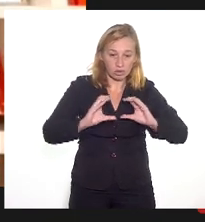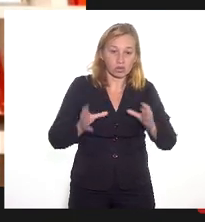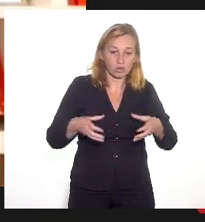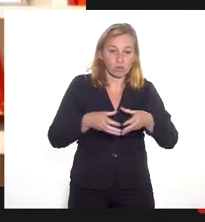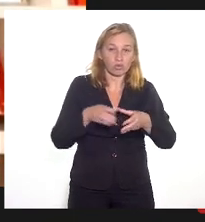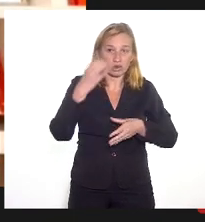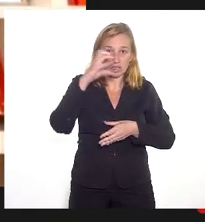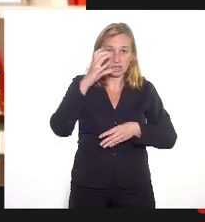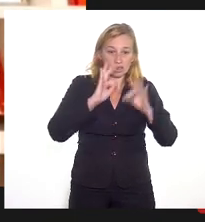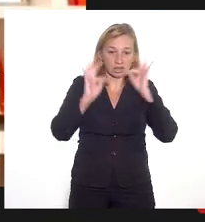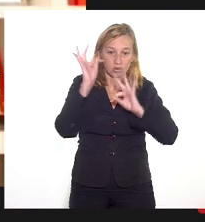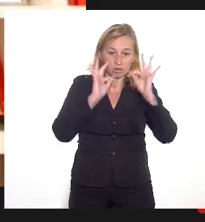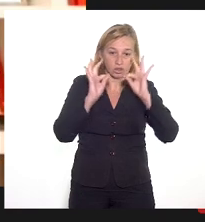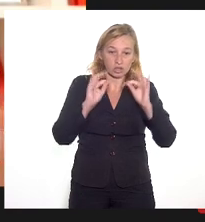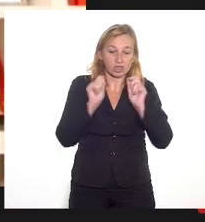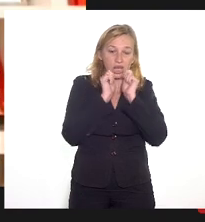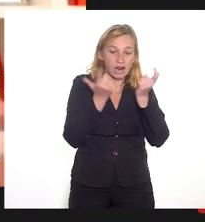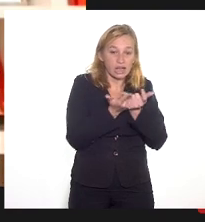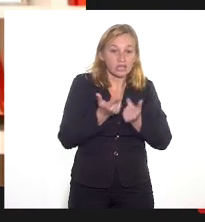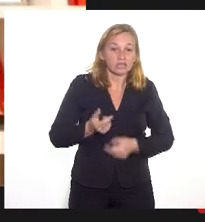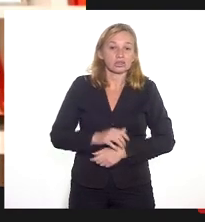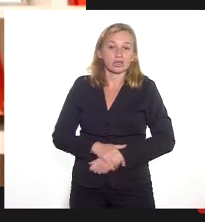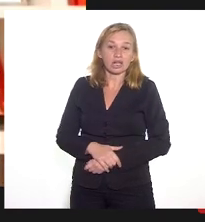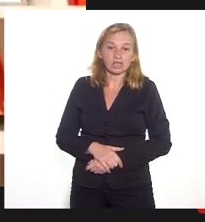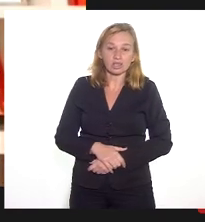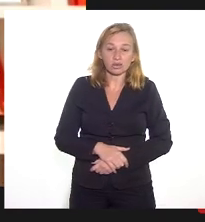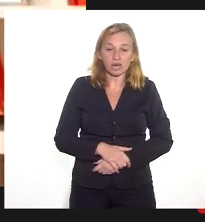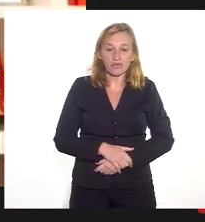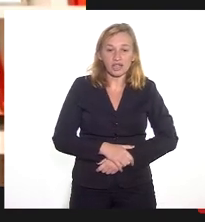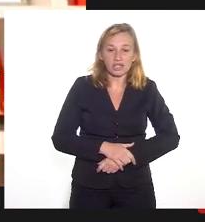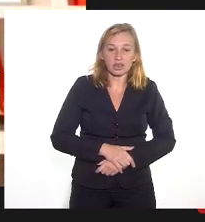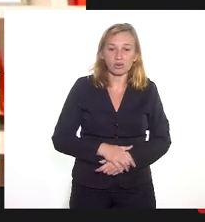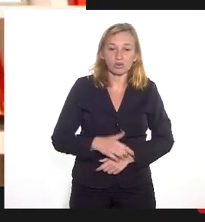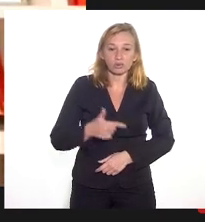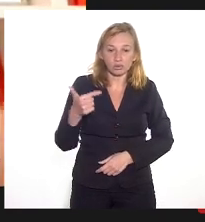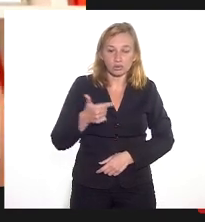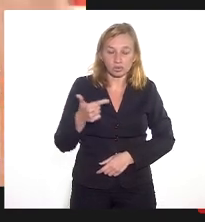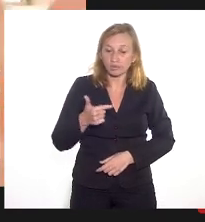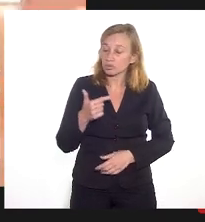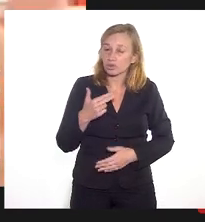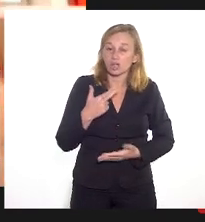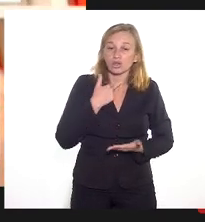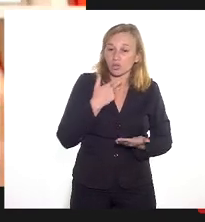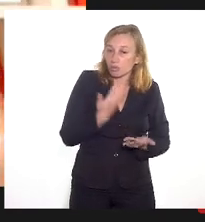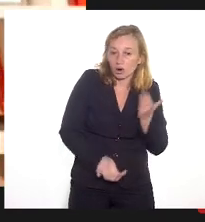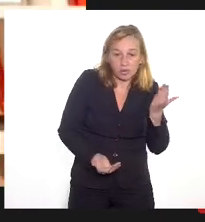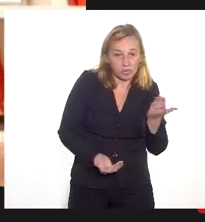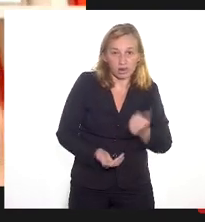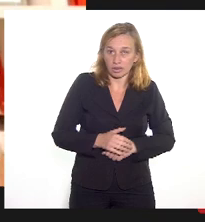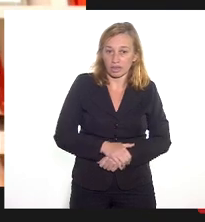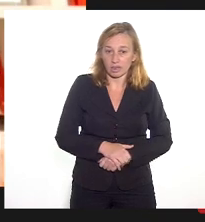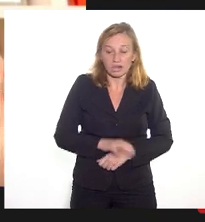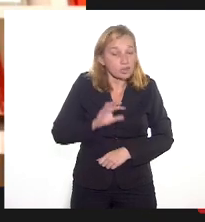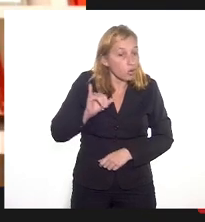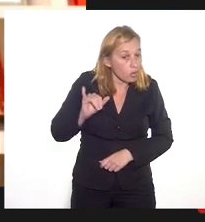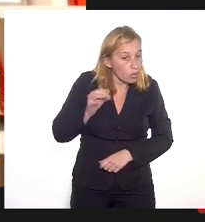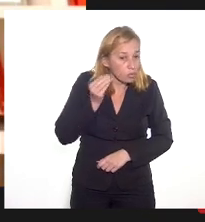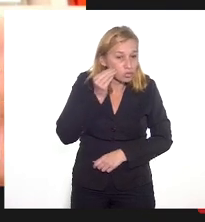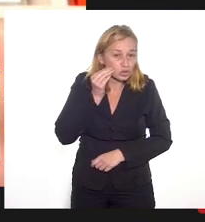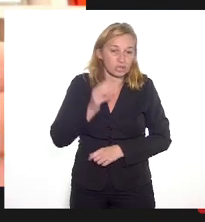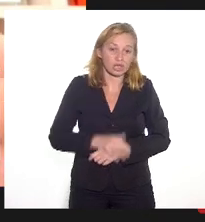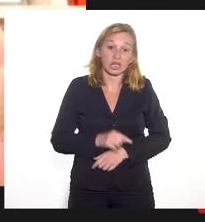de Ciência e Tecnologia da Alerj. Bom, em segundo lugar, eu quero dizer que a gente não pode perder essa janela de oportunidade. Aqui é